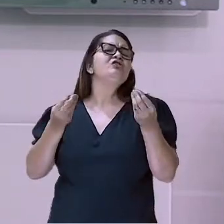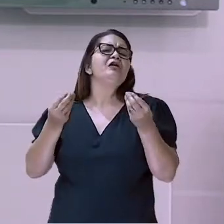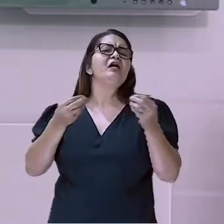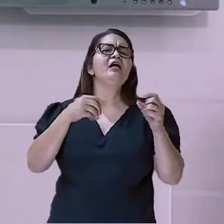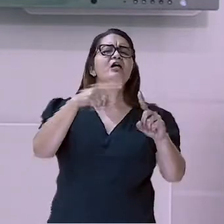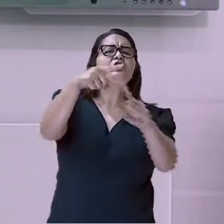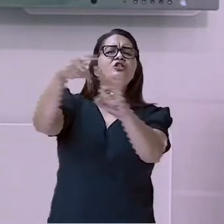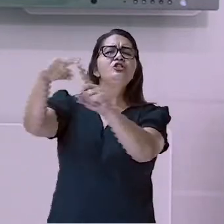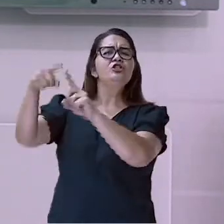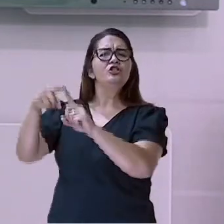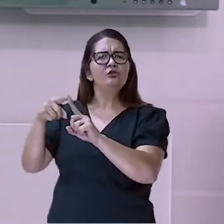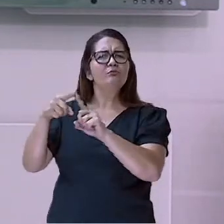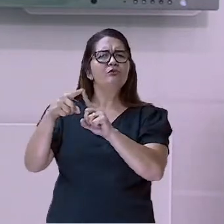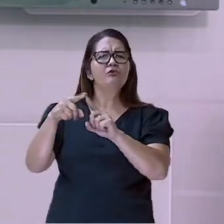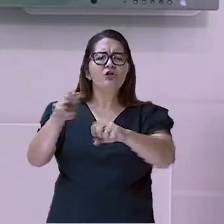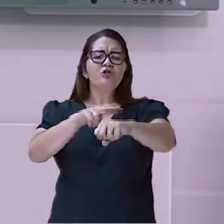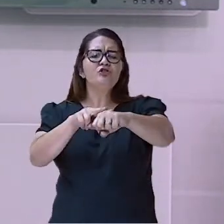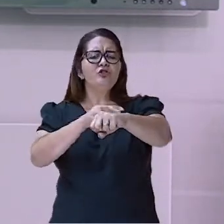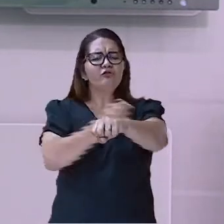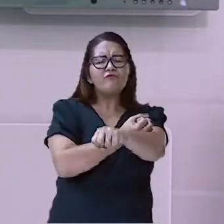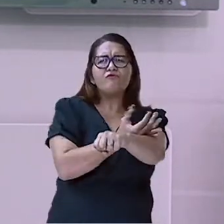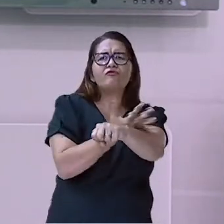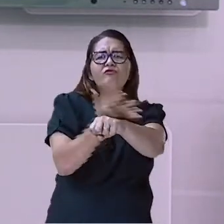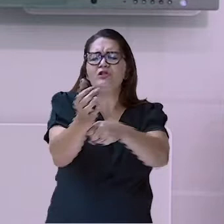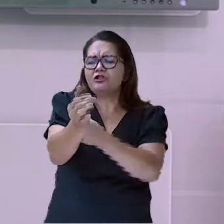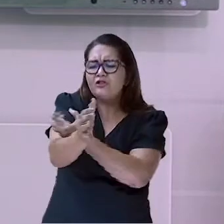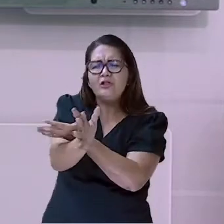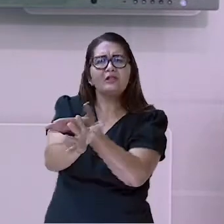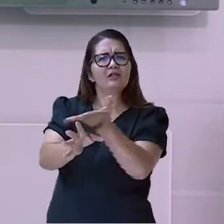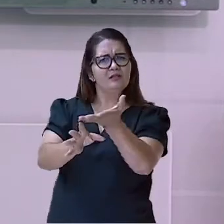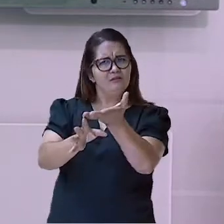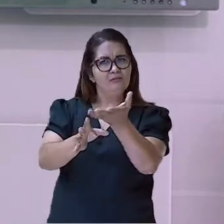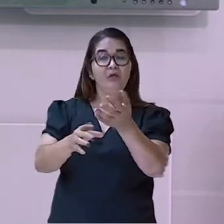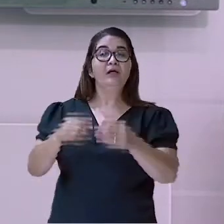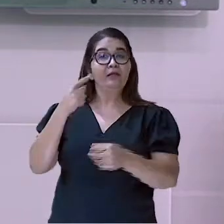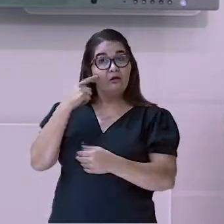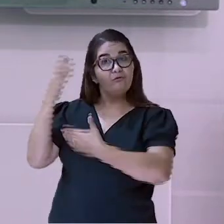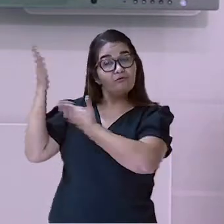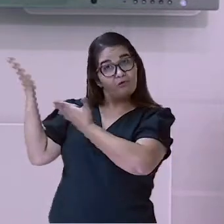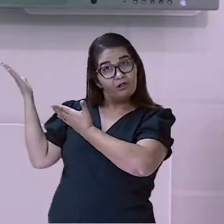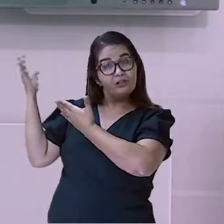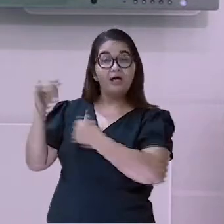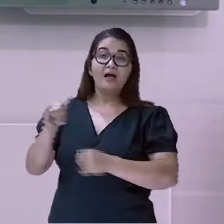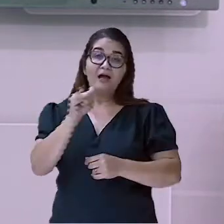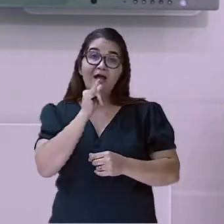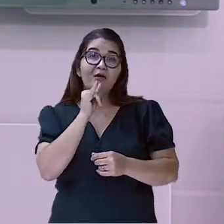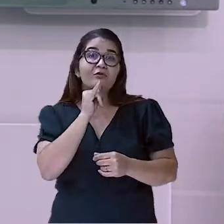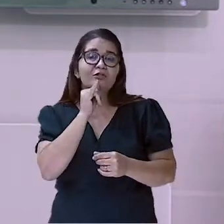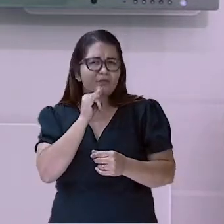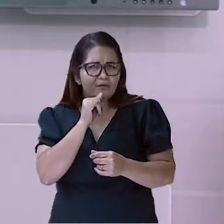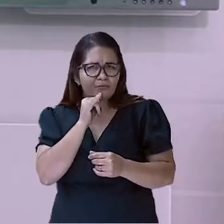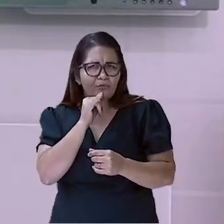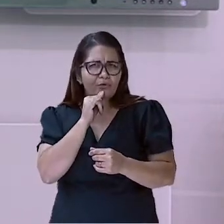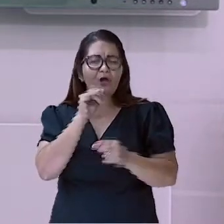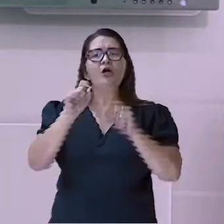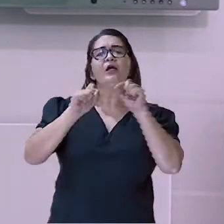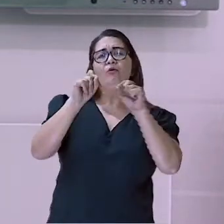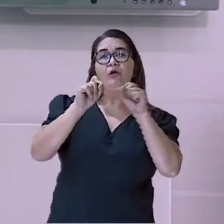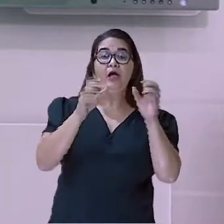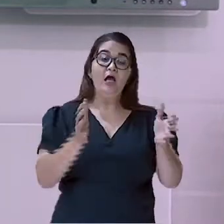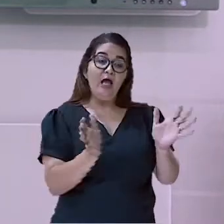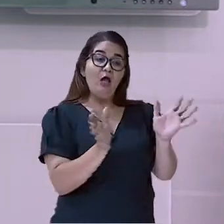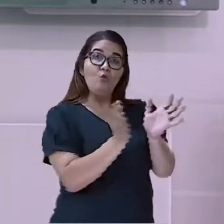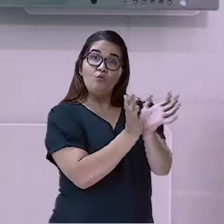entende? O que vem à sua cabeça? Então, um exemplo que eu coloquei aqui é o quê? Um conjunto de plantas de uma determinada